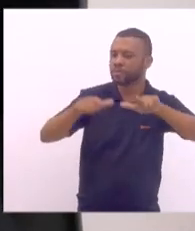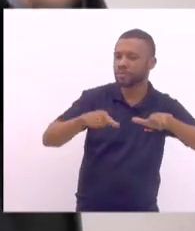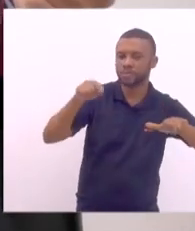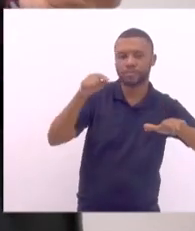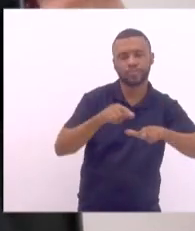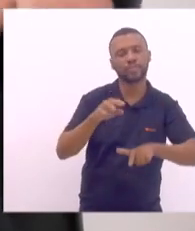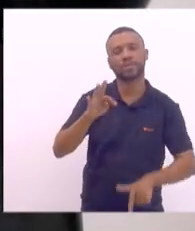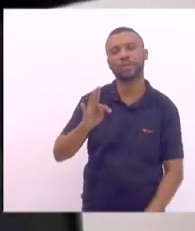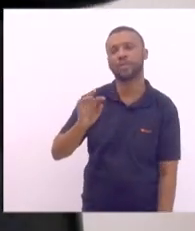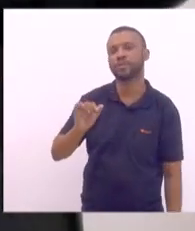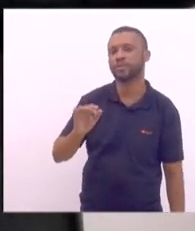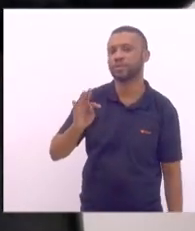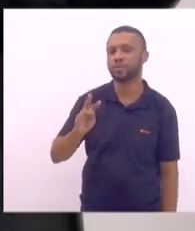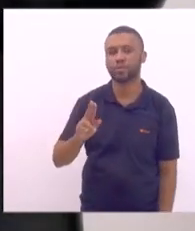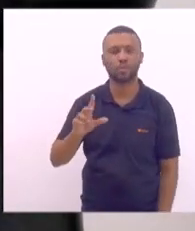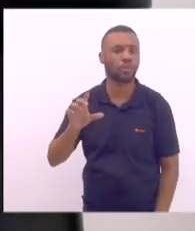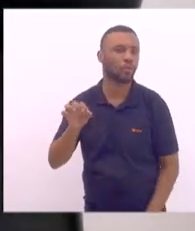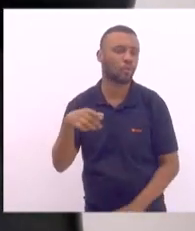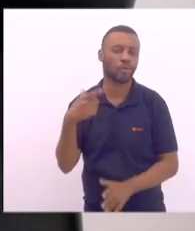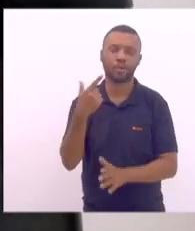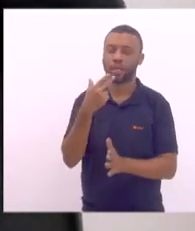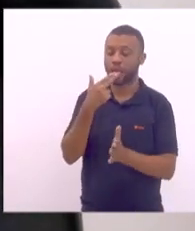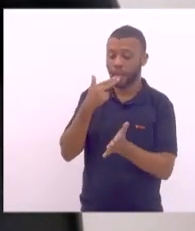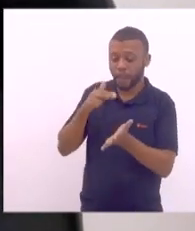Terá um selo.